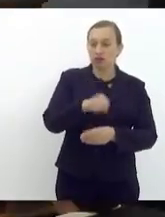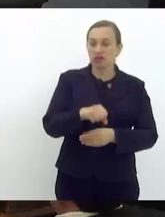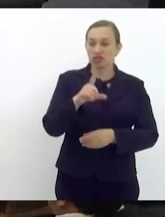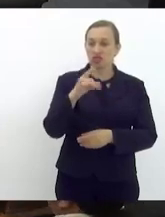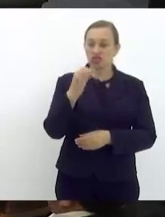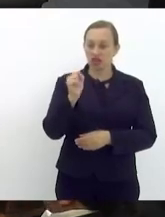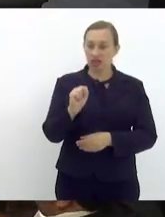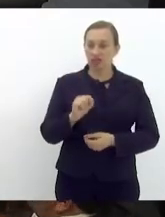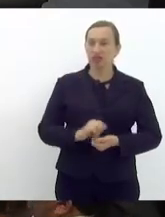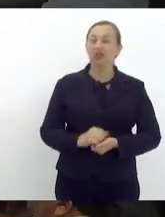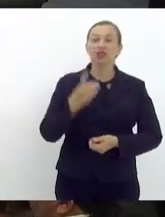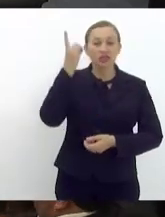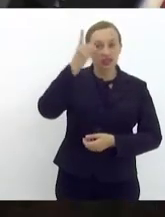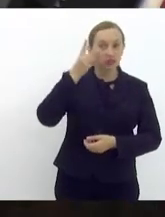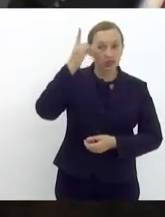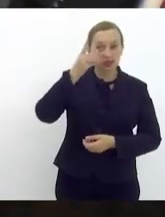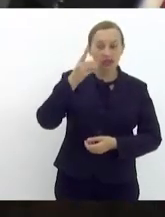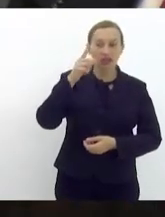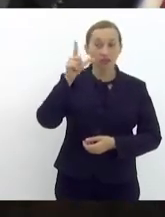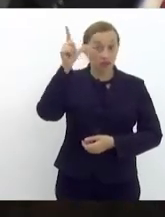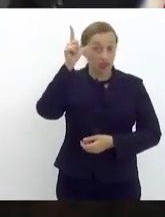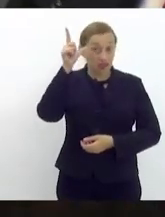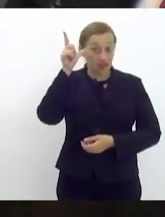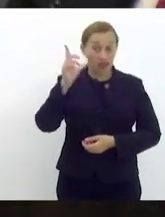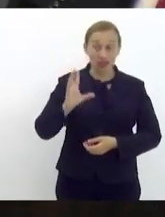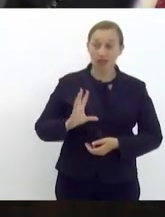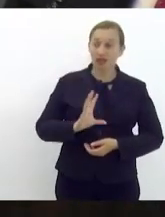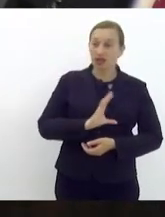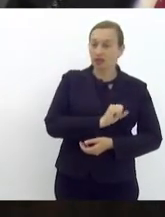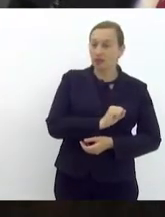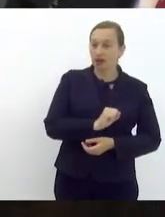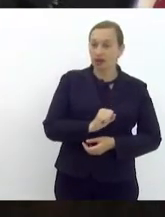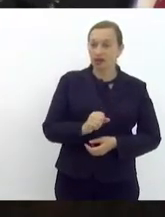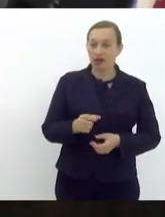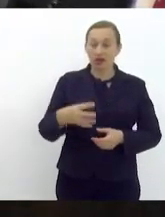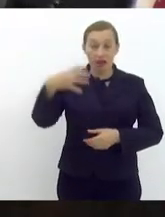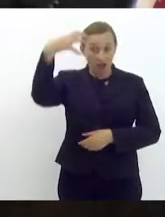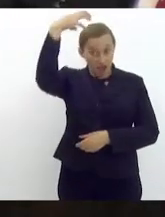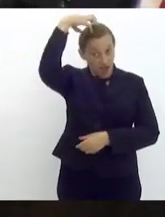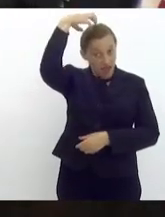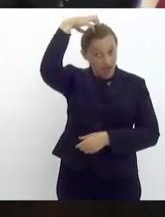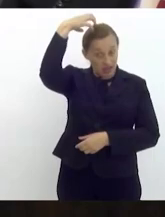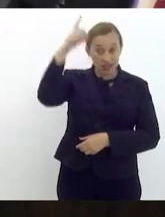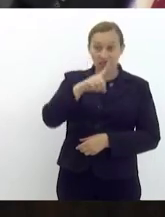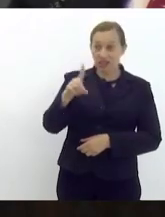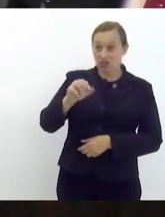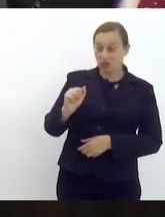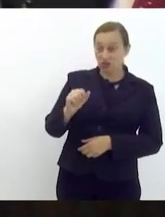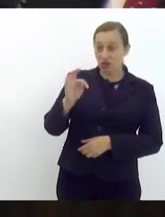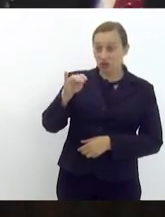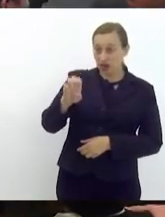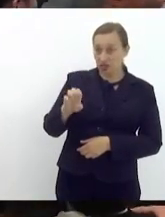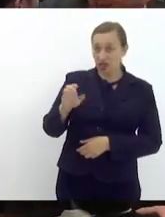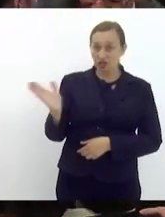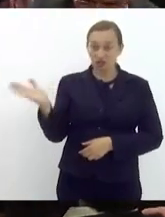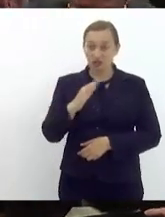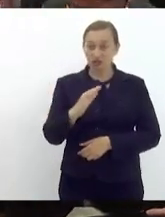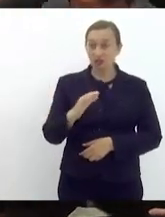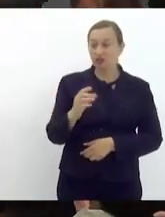Batista. Deputada Lucinha, nossa querida Lucinha, rainha da Zona Oeste, vamos de tarifa social.